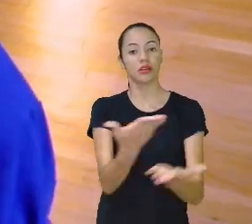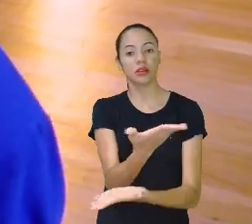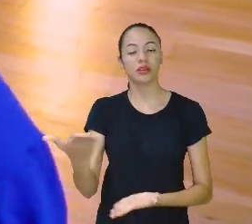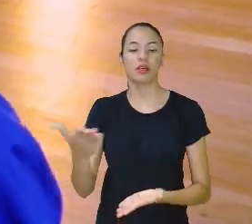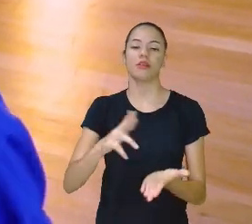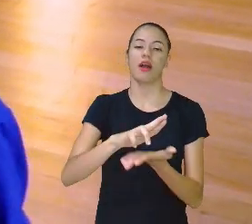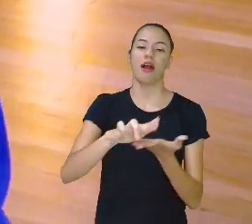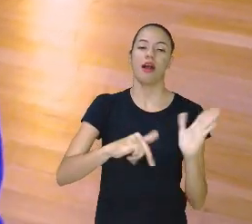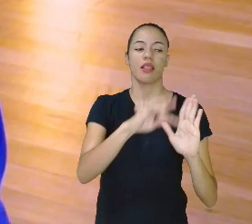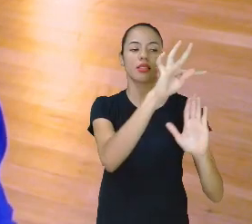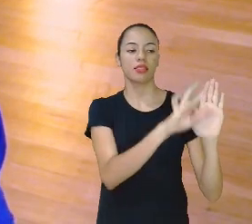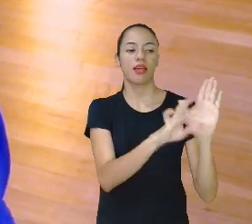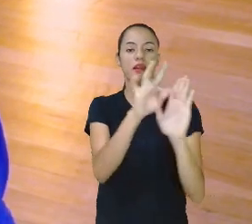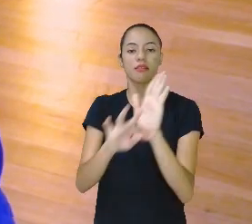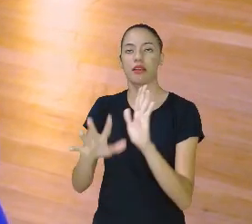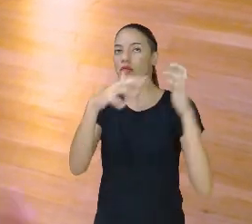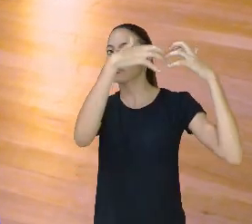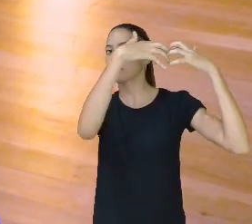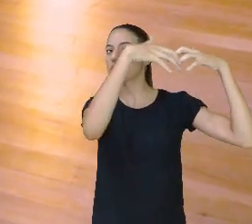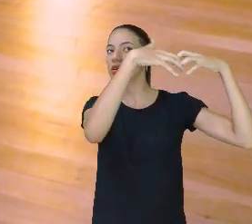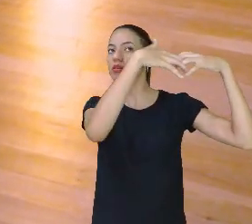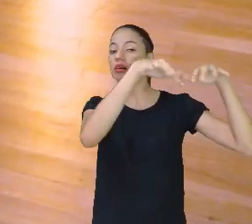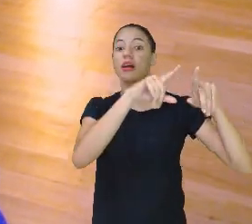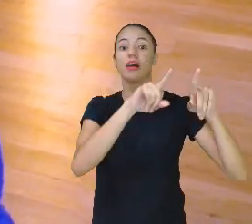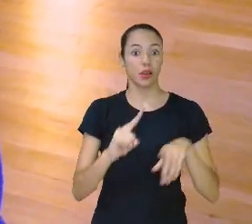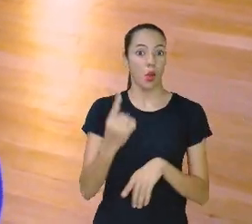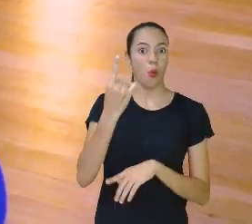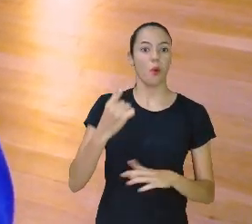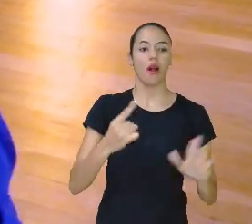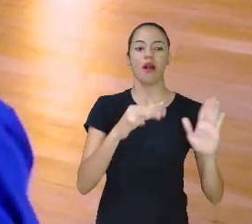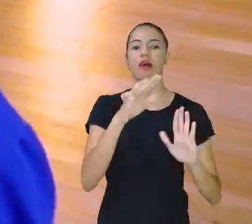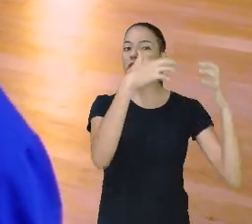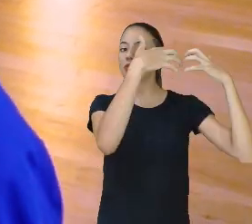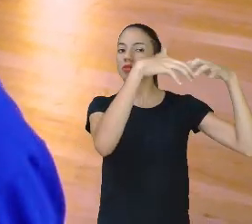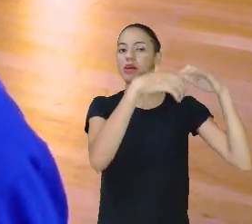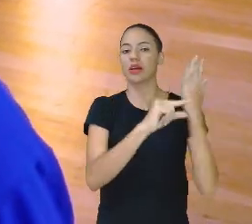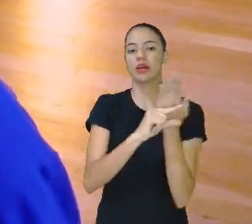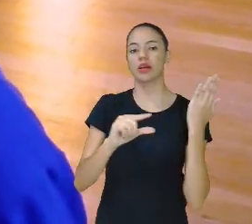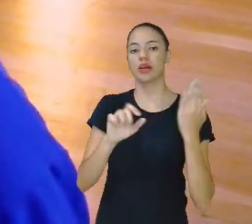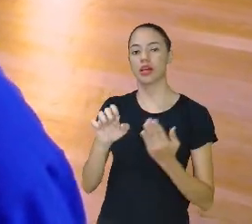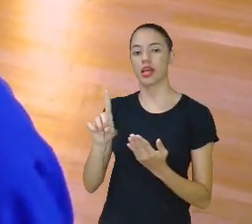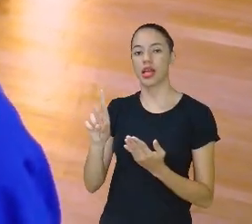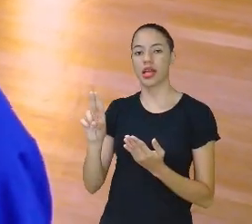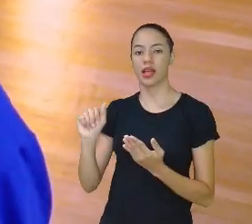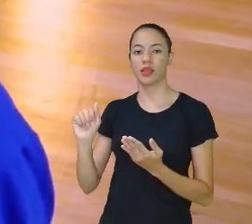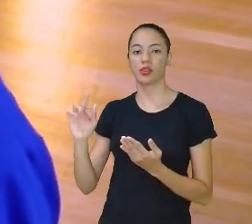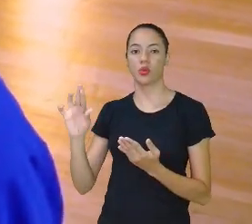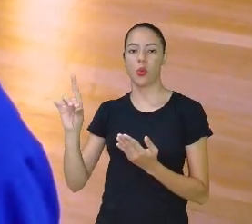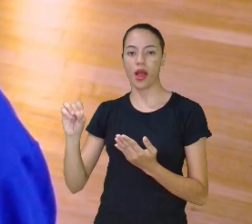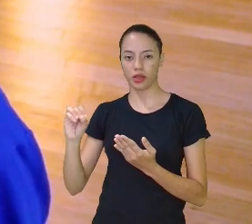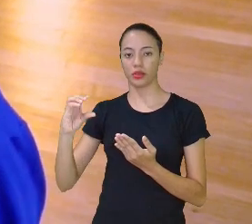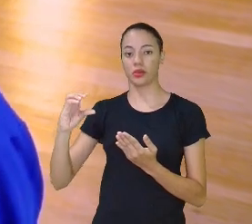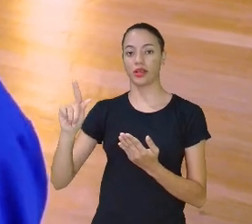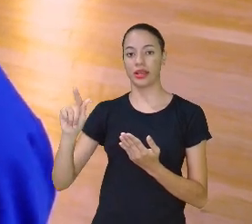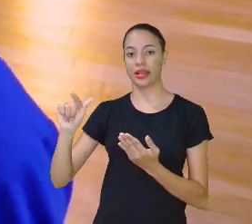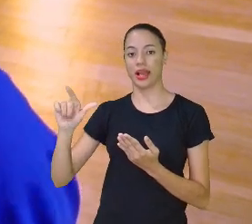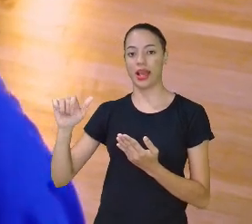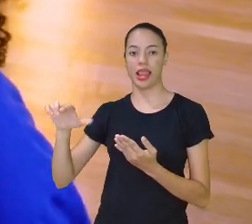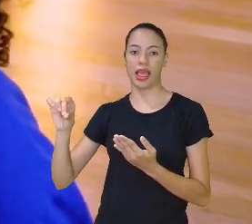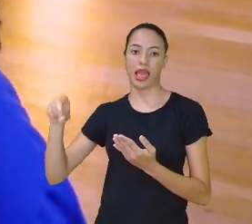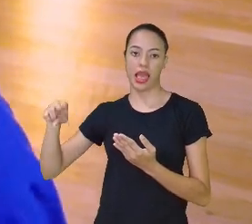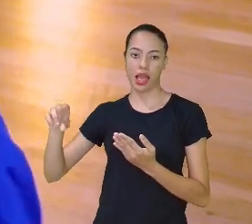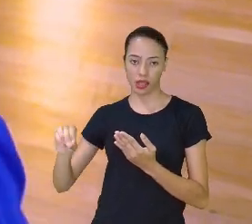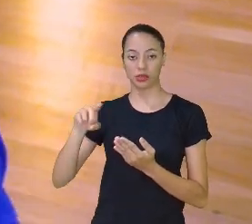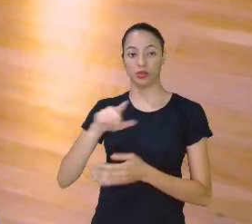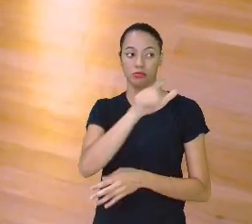vários textos, várias reflexões e uma delas é de um autor chamado Eduardo Galeano. Pois então, Armando pode